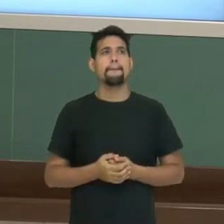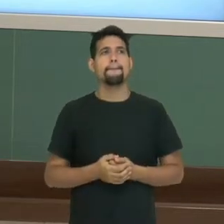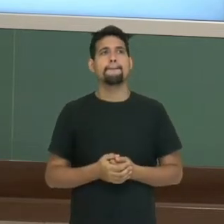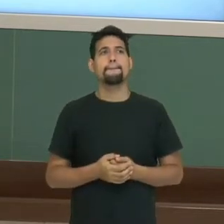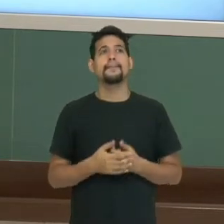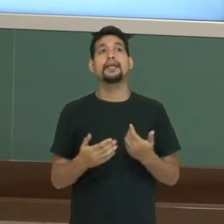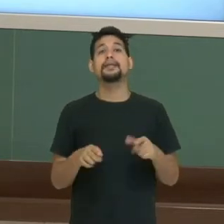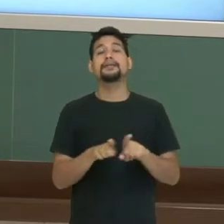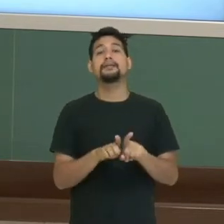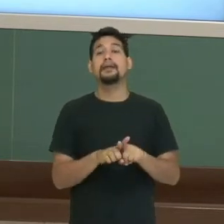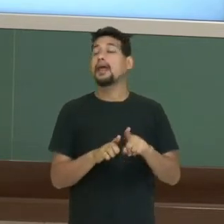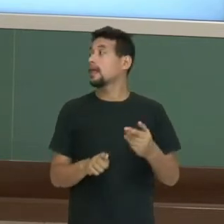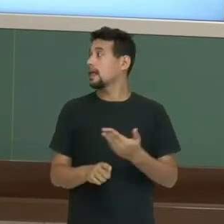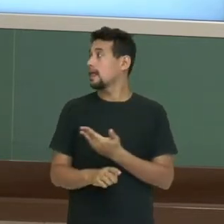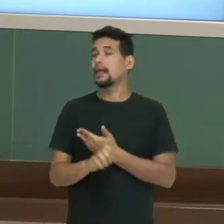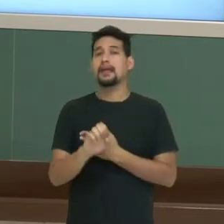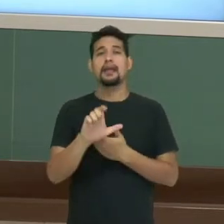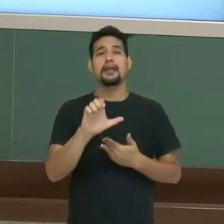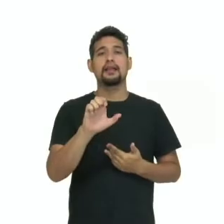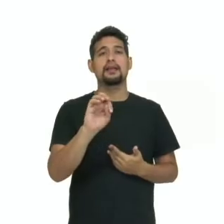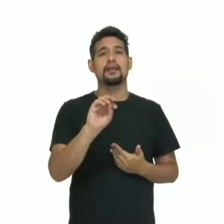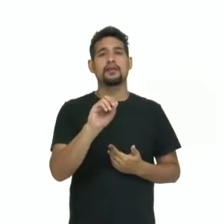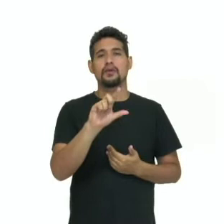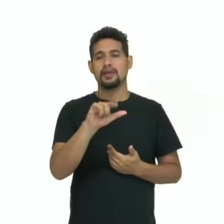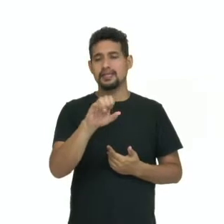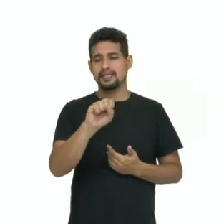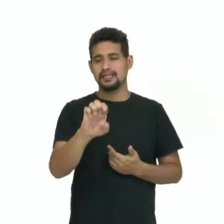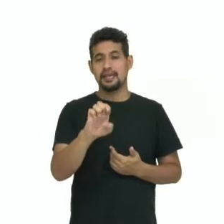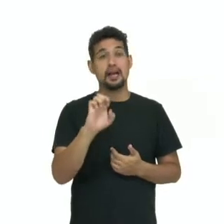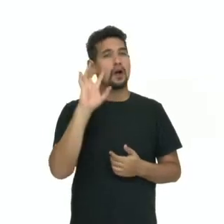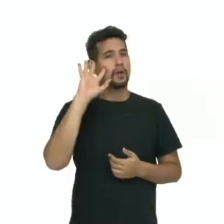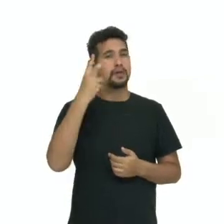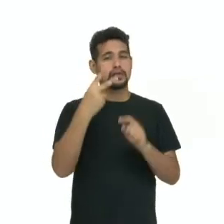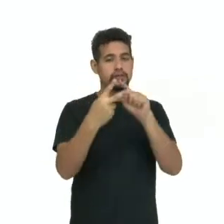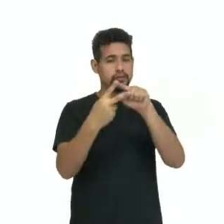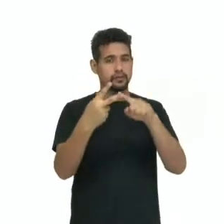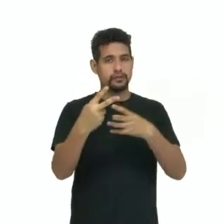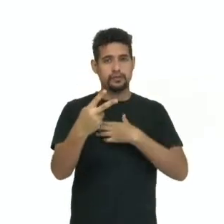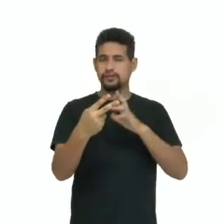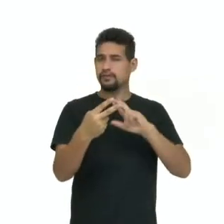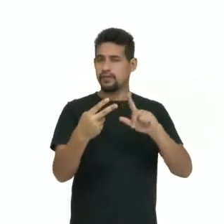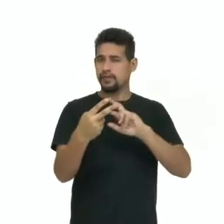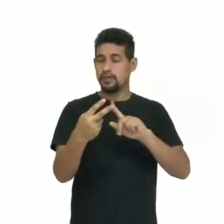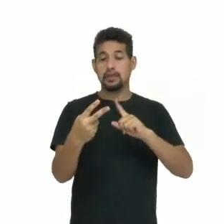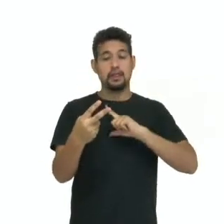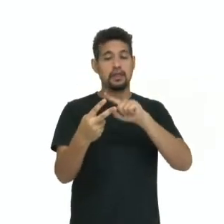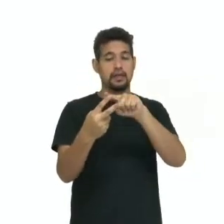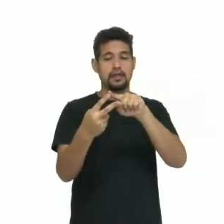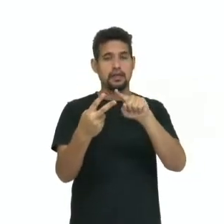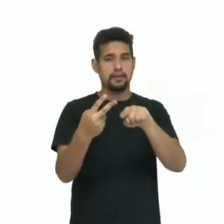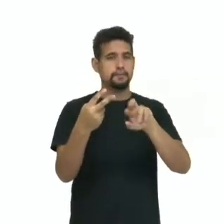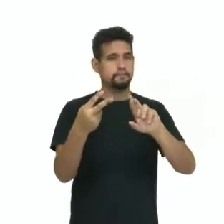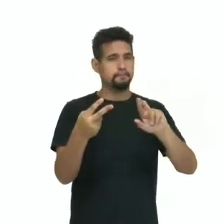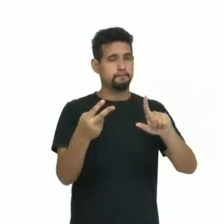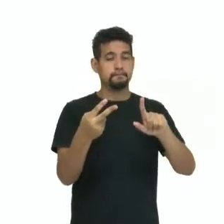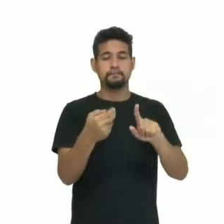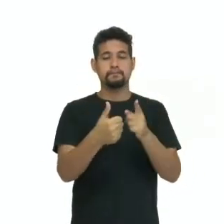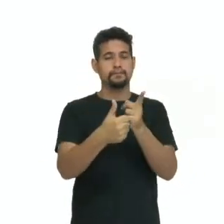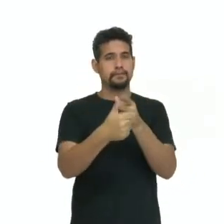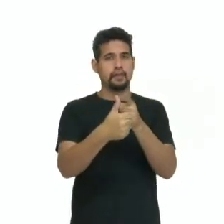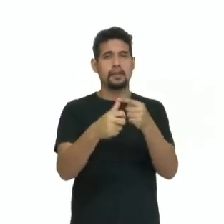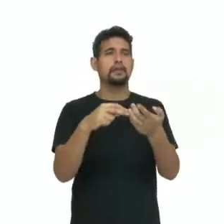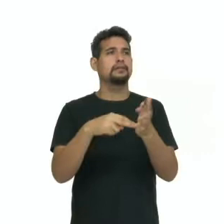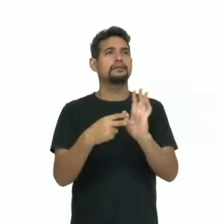E a eletrólise pode acontecer de dois tipos que apresentam as seguintes diferenças. Então, temos dois tipos de eletrólise. O primeiro